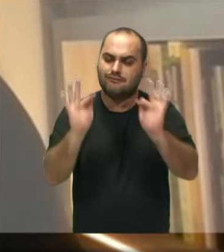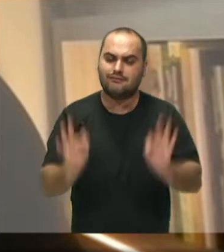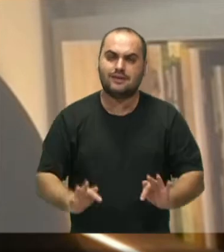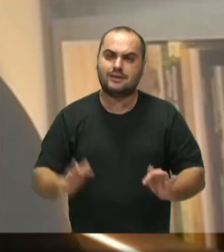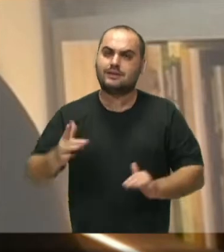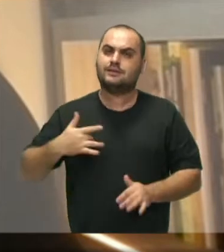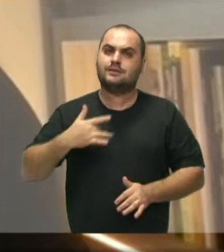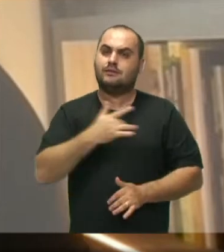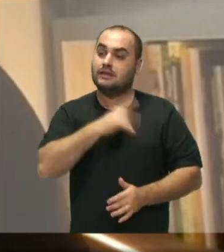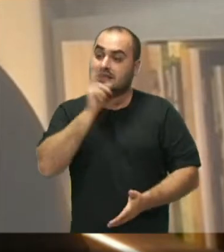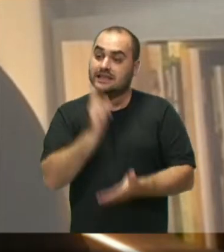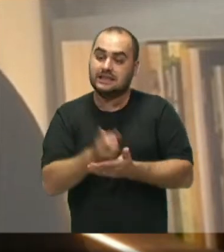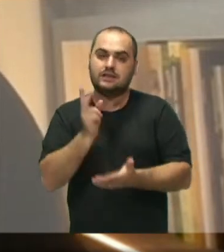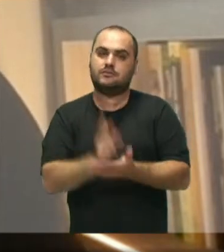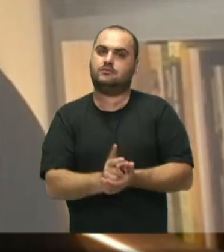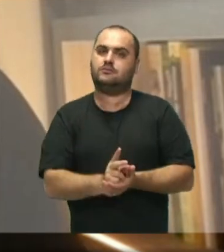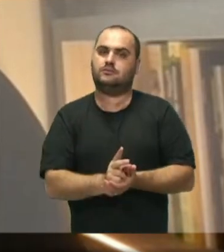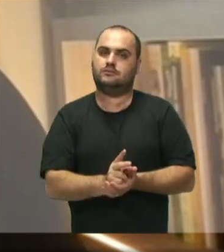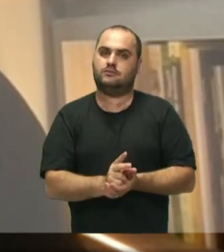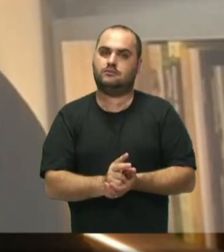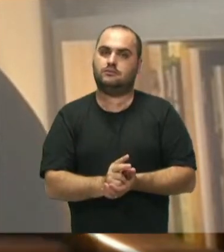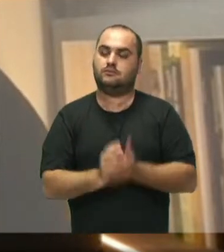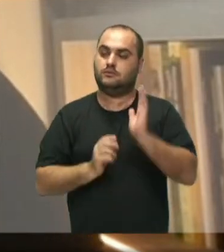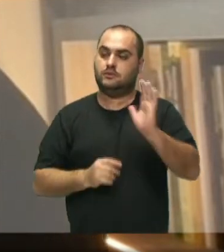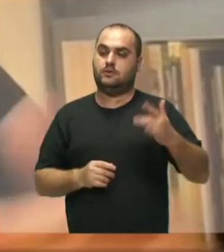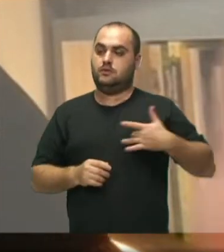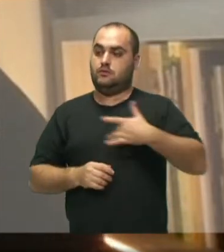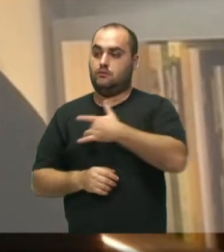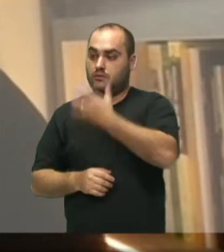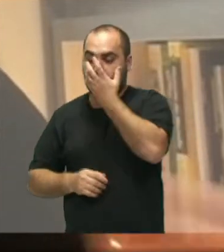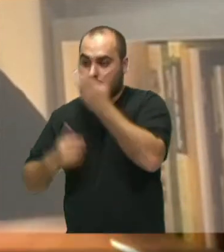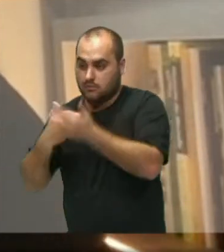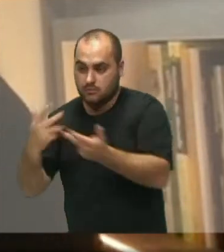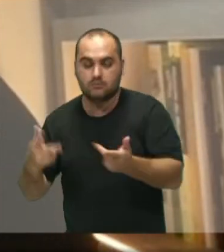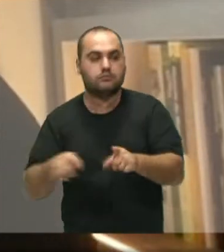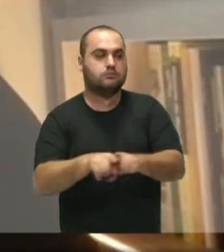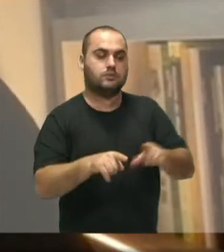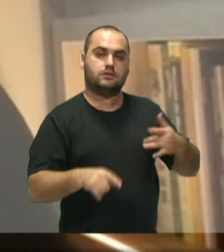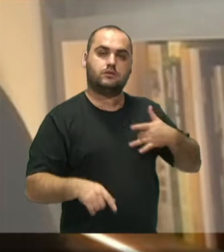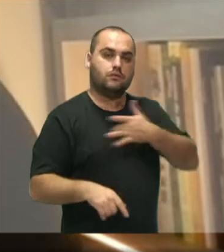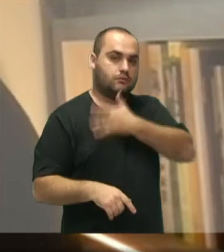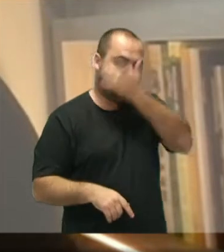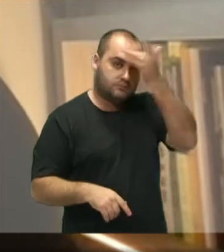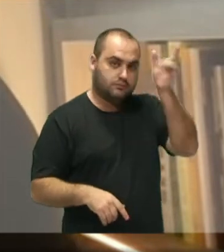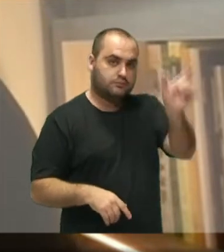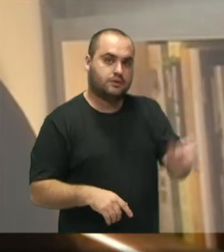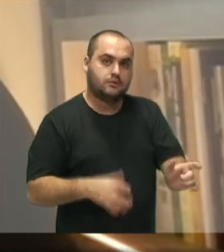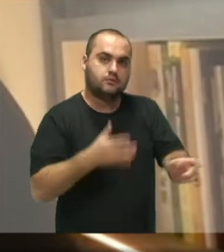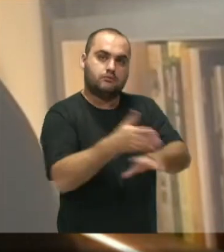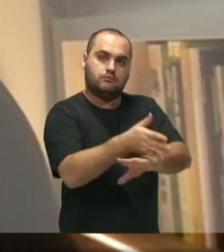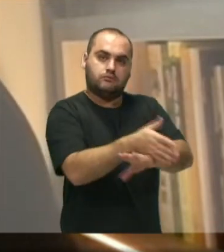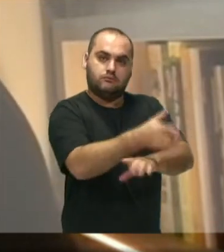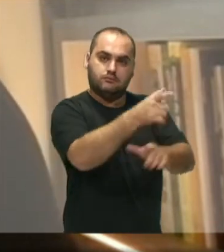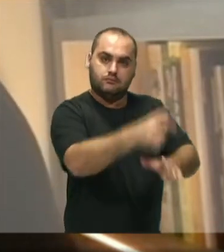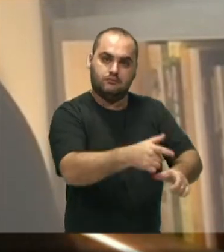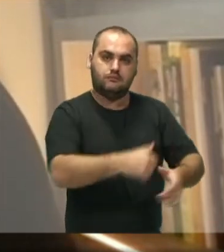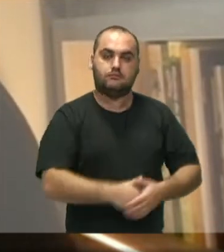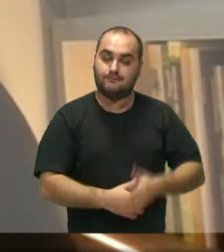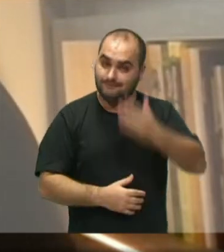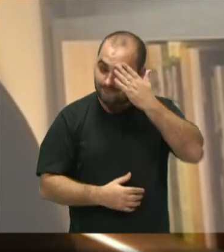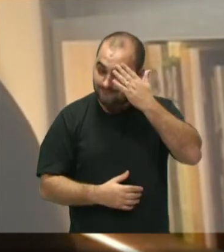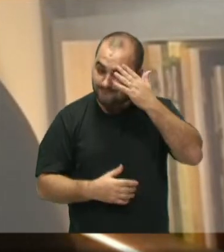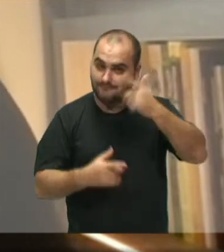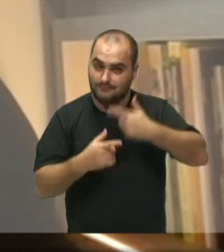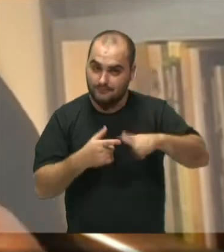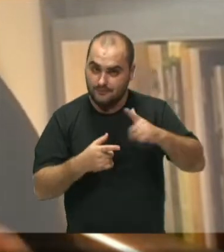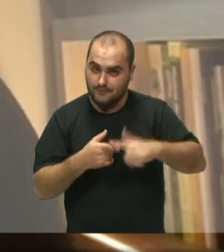sempre em primeiro lugar tanto a saúde dos animais quanto à saúde das pessoas frequentadores desse ambiente eu sei que o projeto